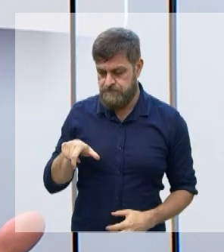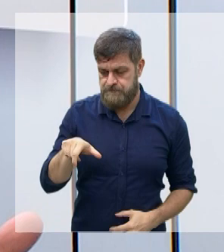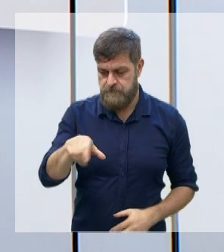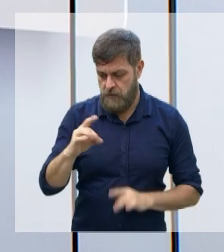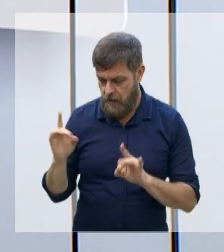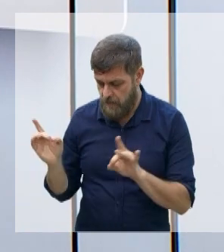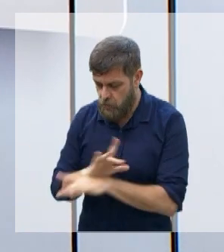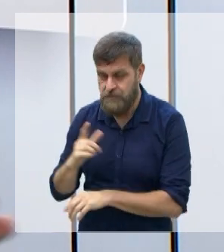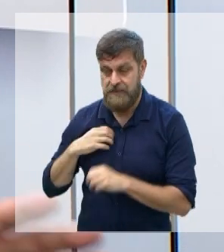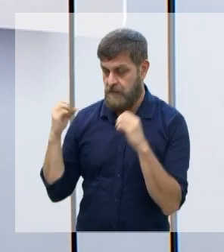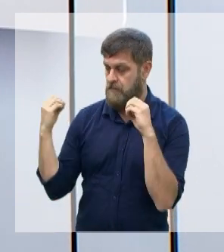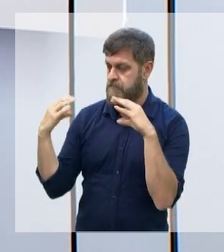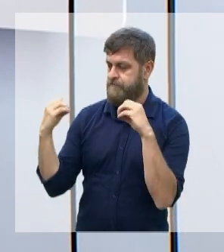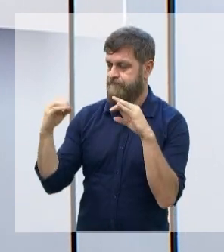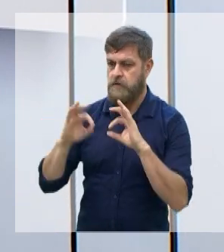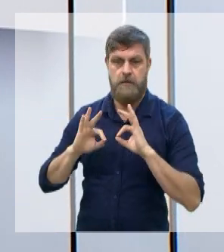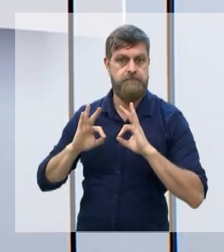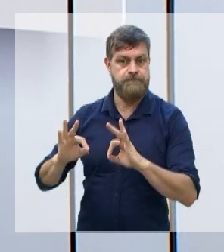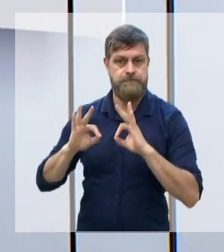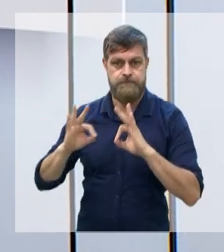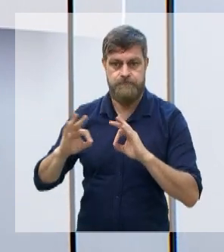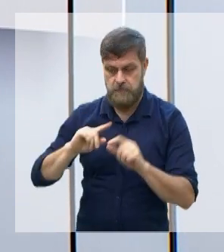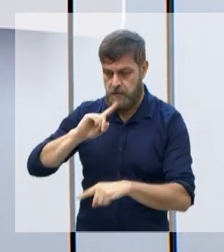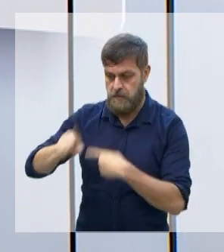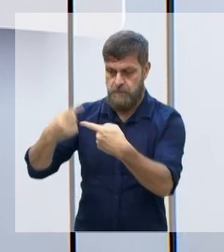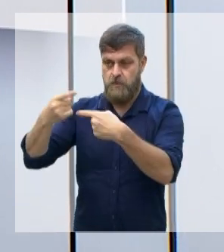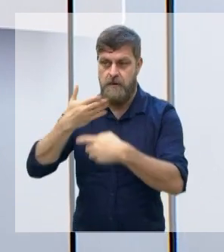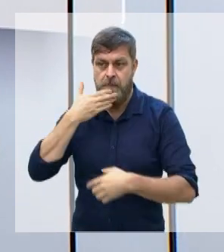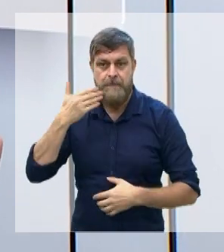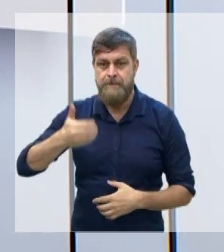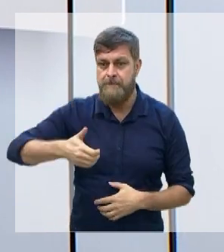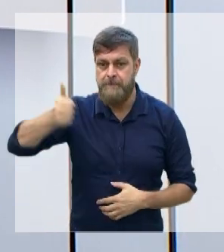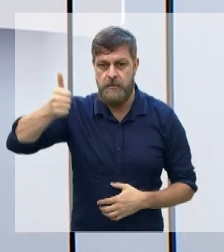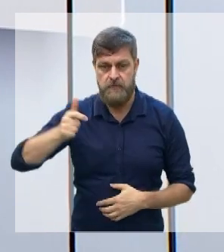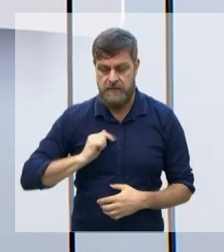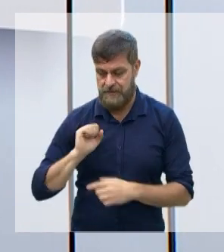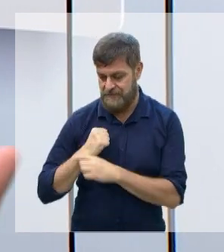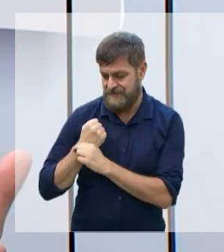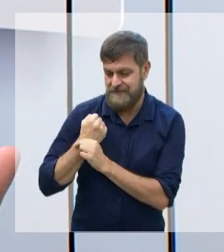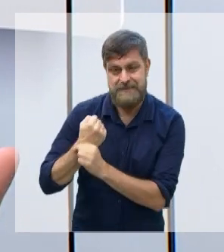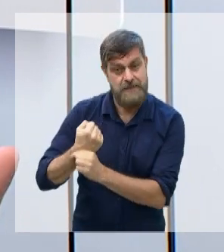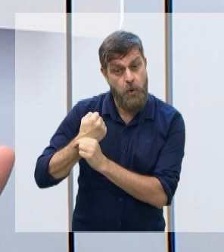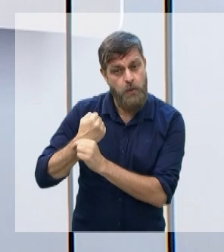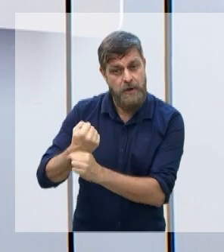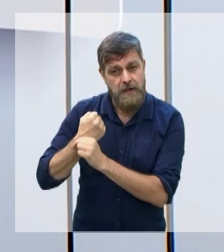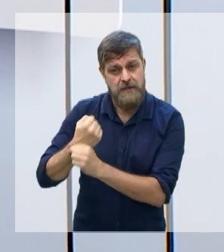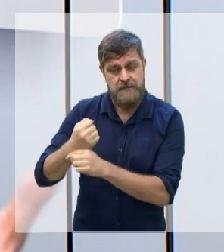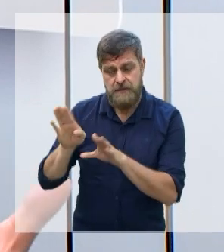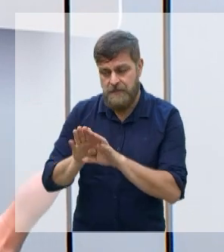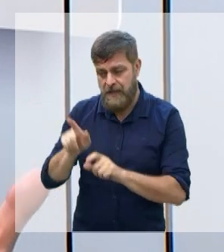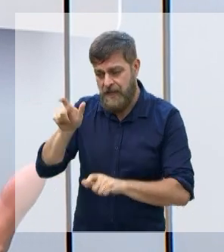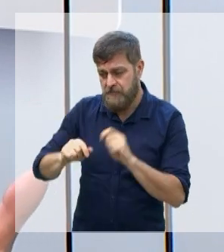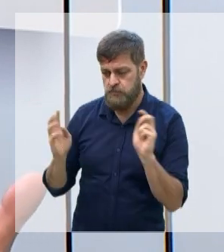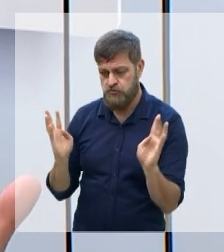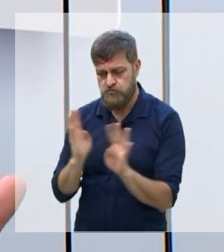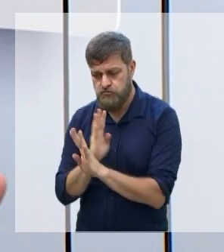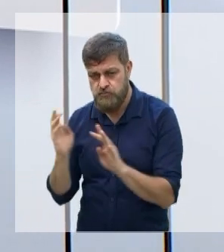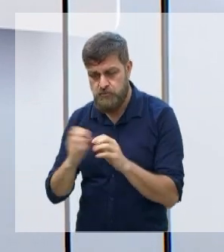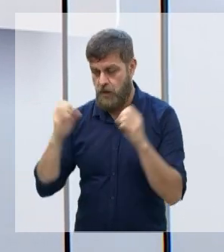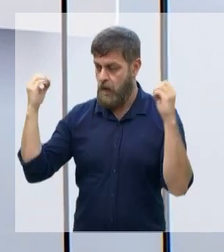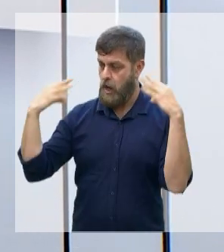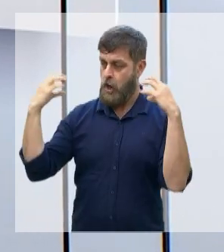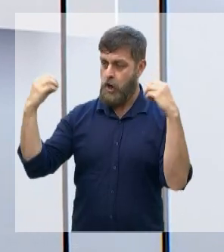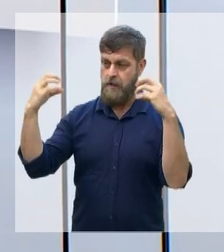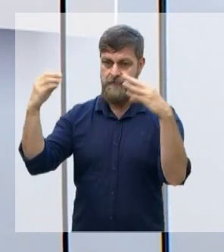entregues e mudou a cara do do local tentou a melhoria para a segurança é das pessoas com a eliminação